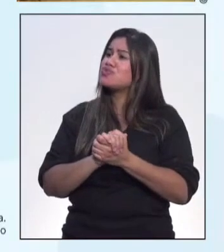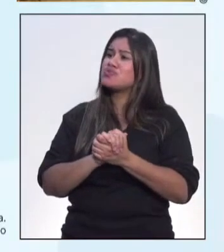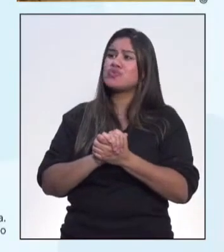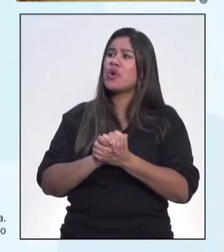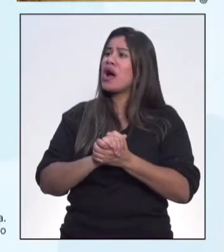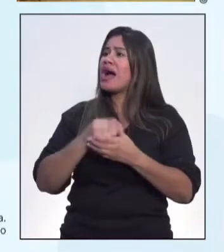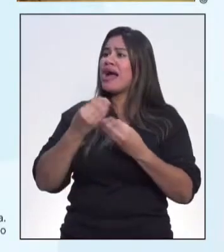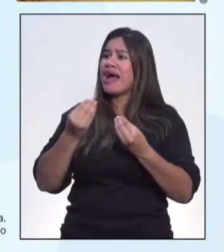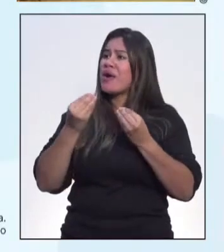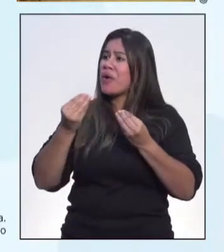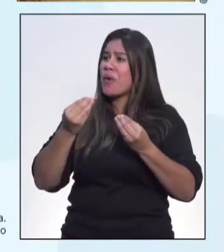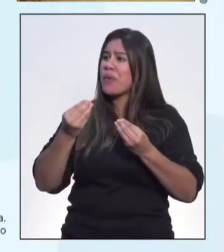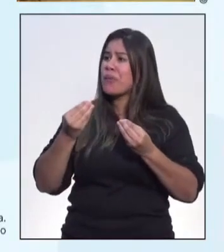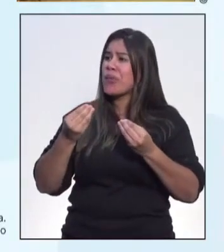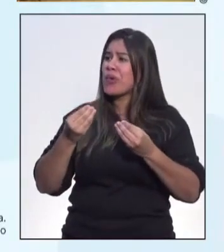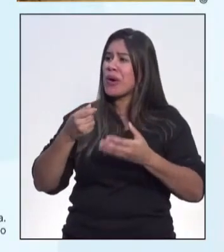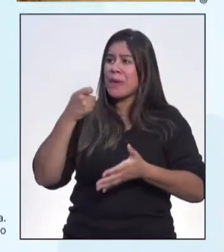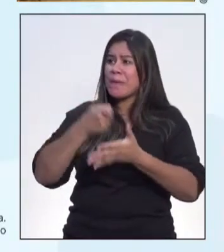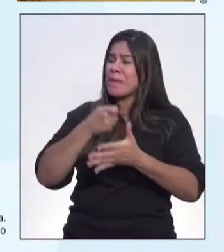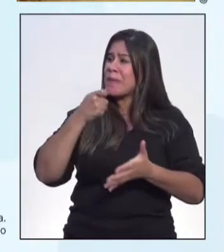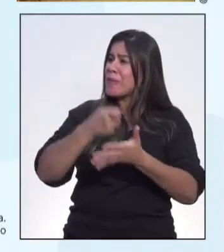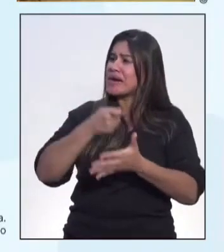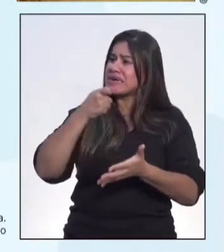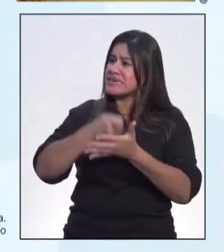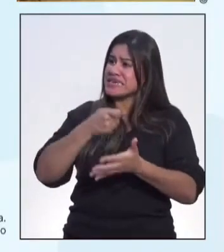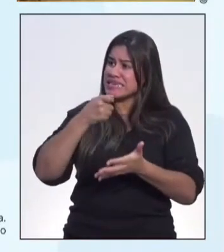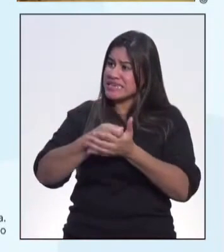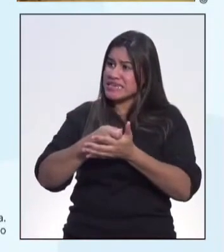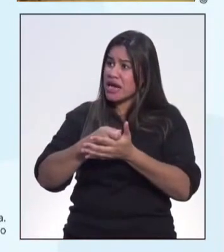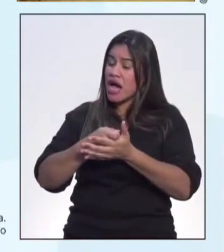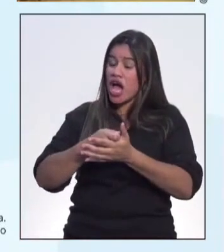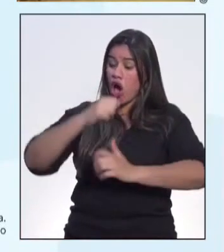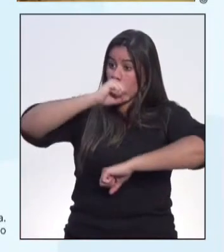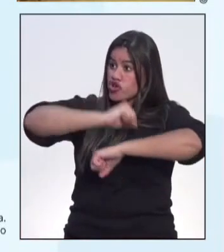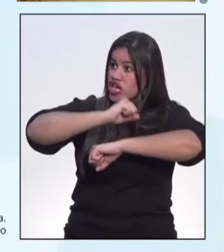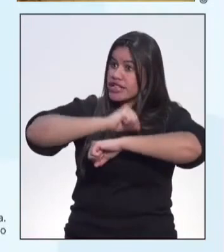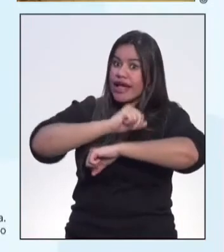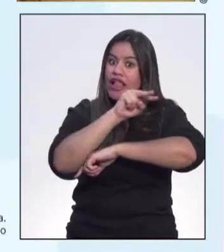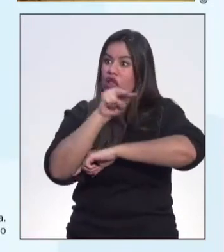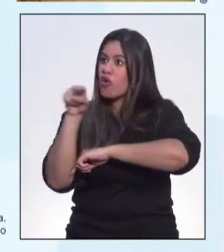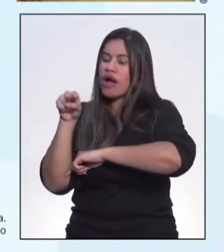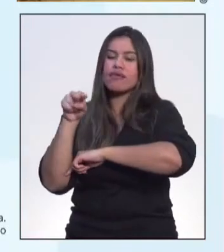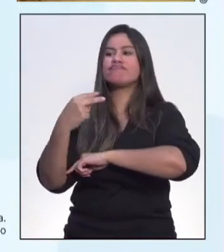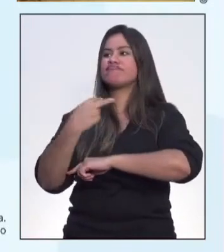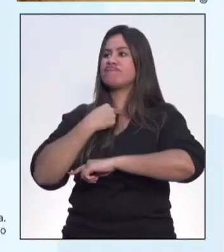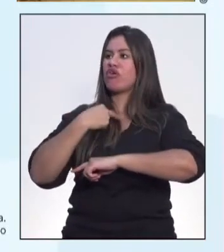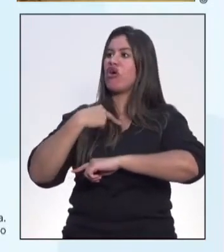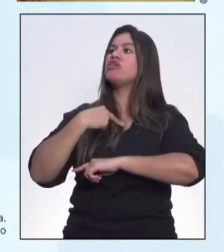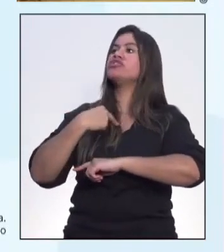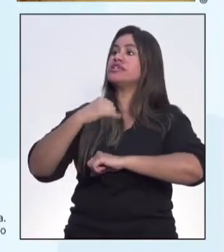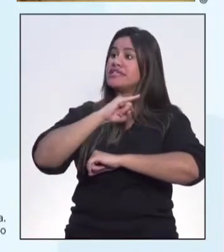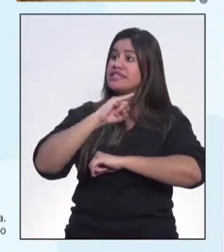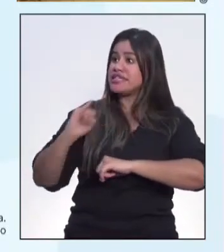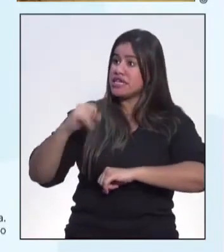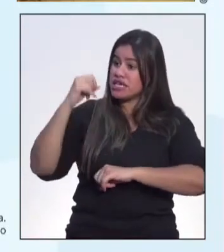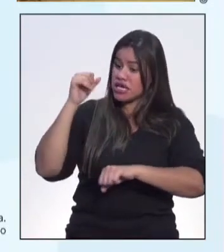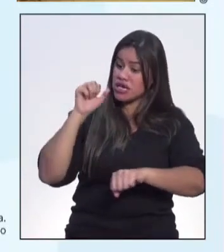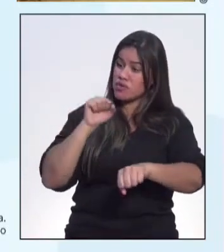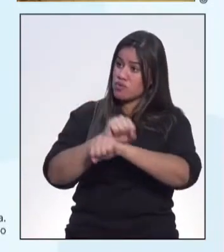tal modo ciosos que até nos proíbem de chegarmos às janelas e nos punem junto com nossas